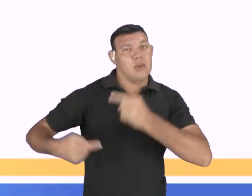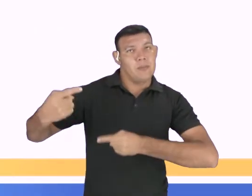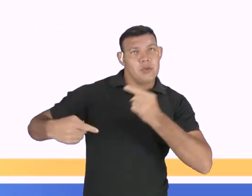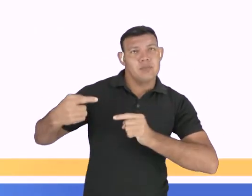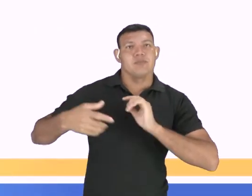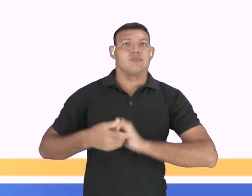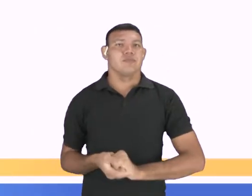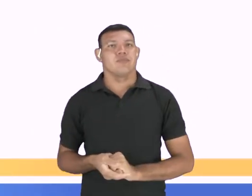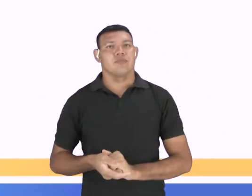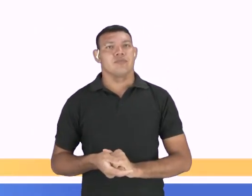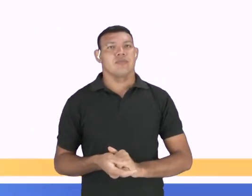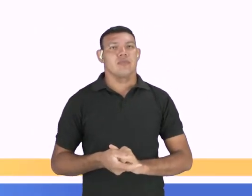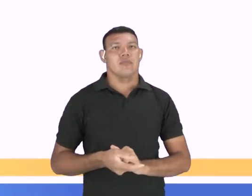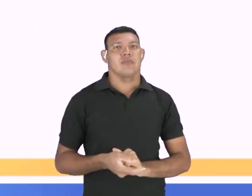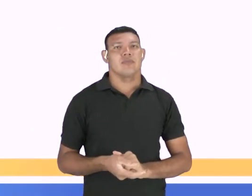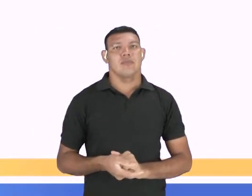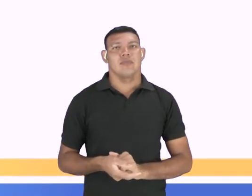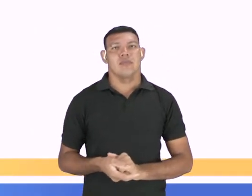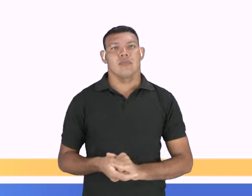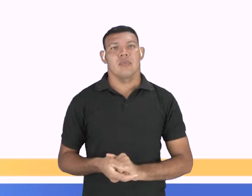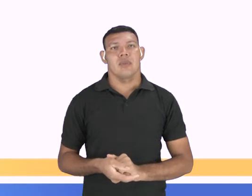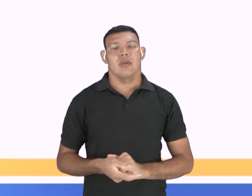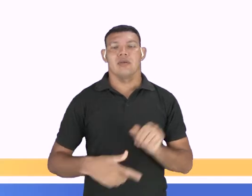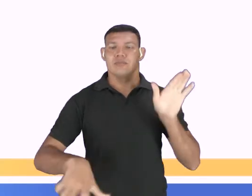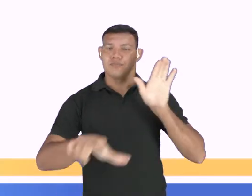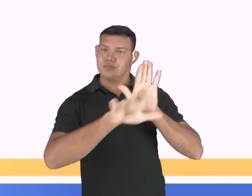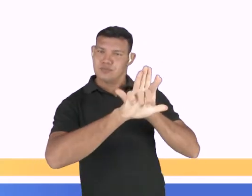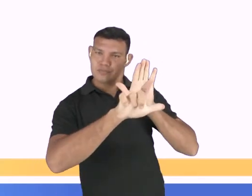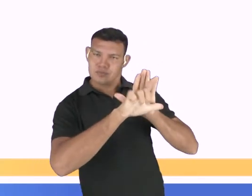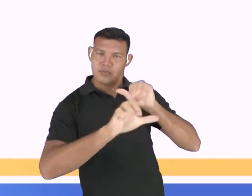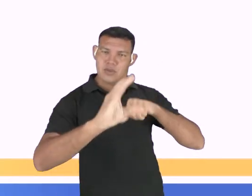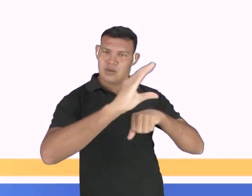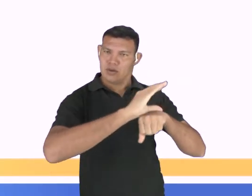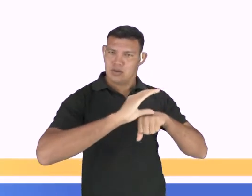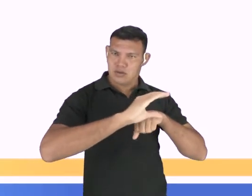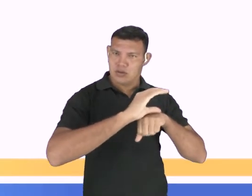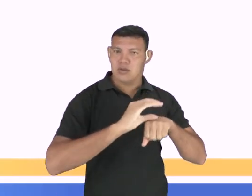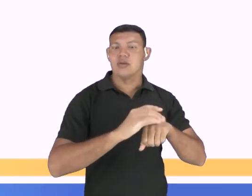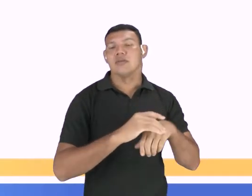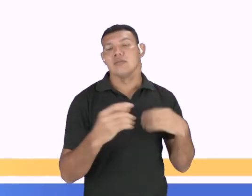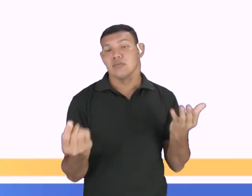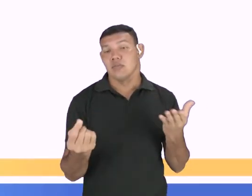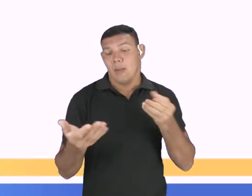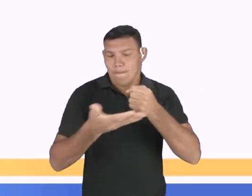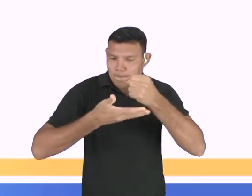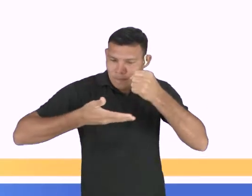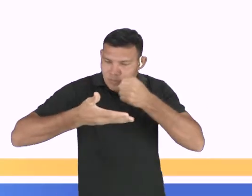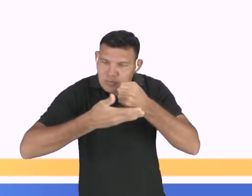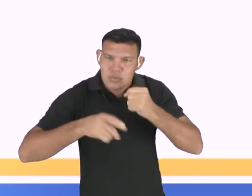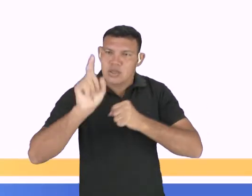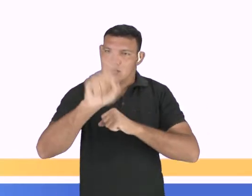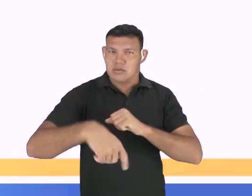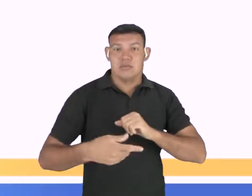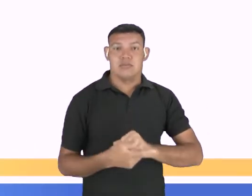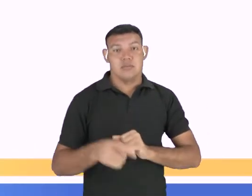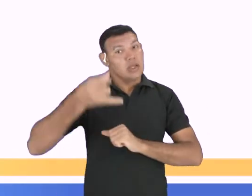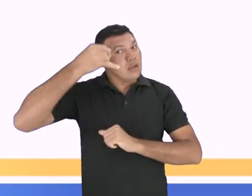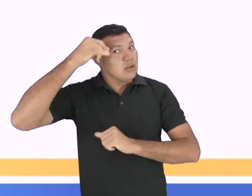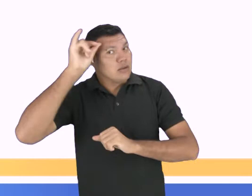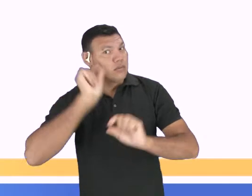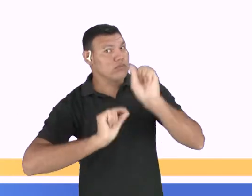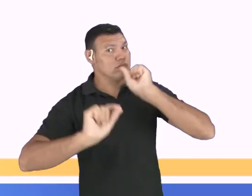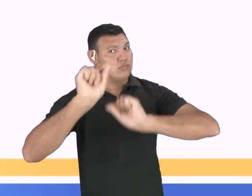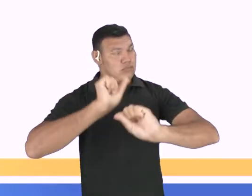né, e o legalismo se baseiam principalmente em cima das leis, evitando,